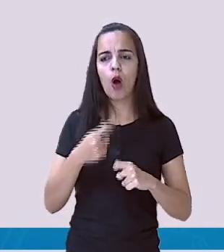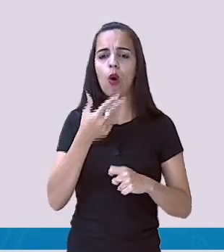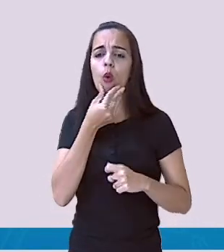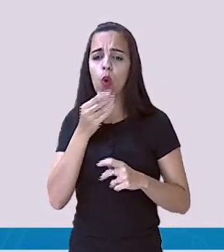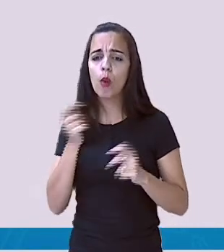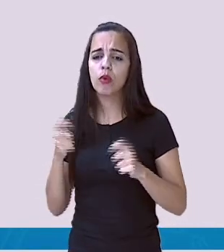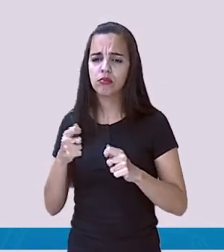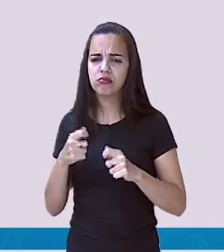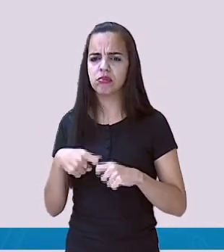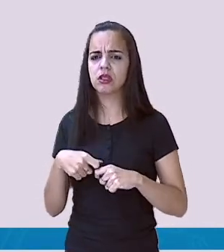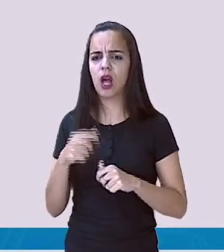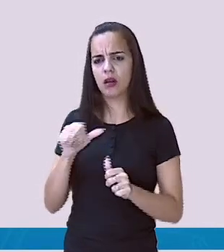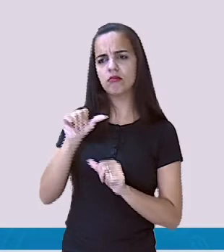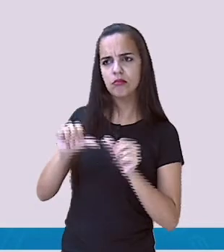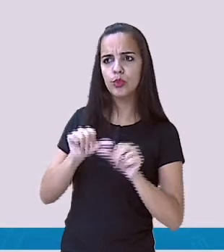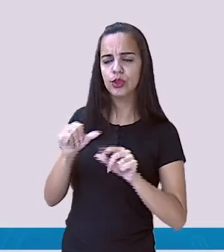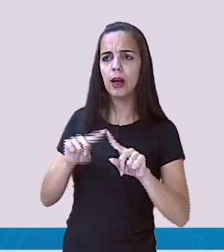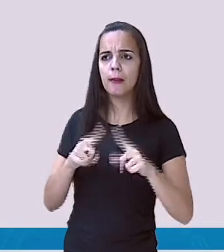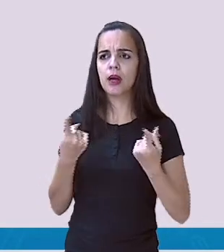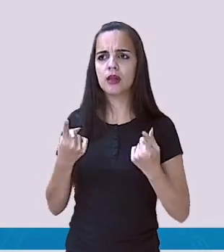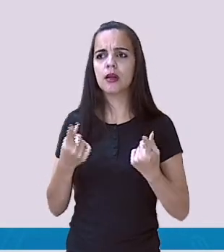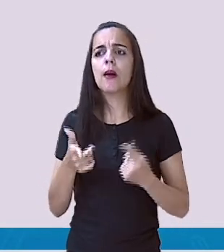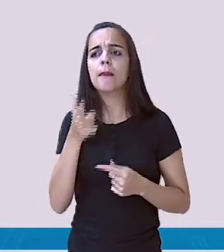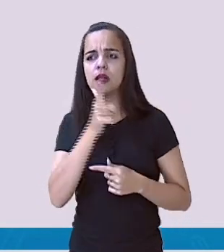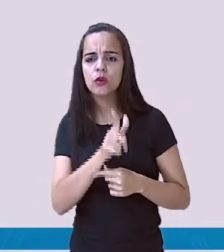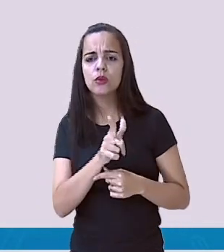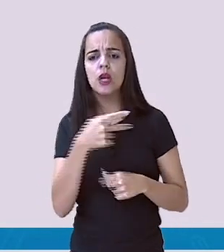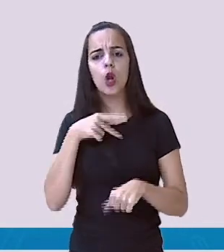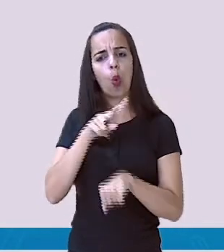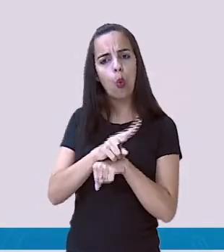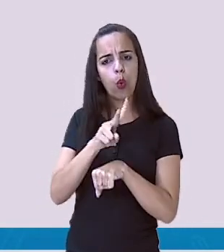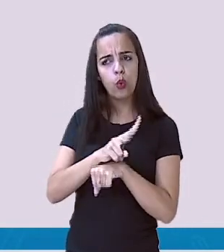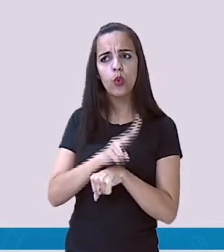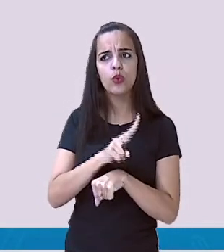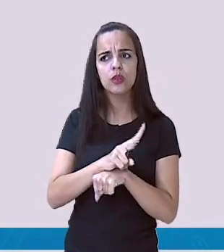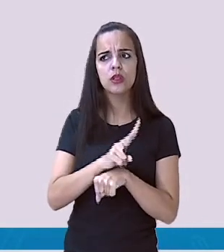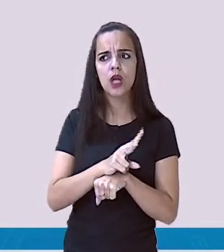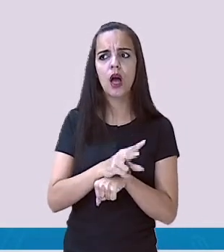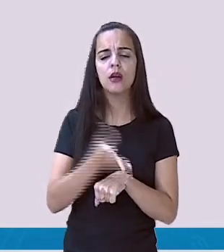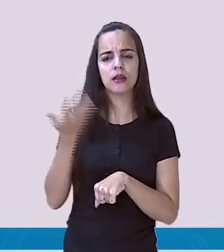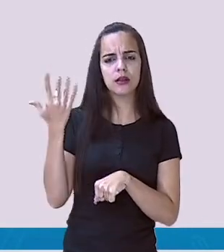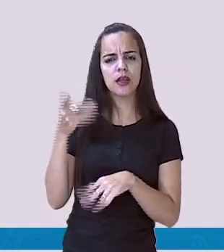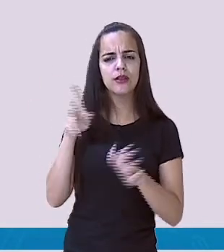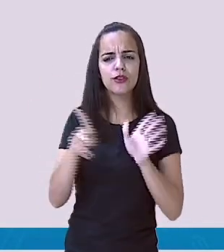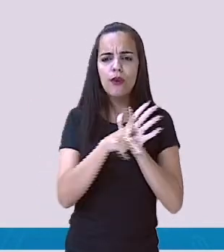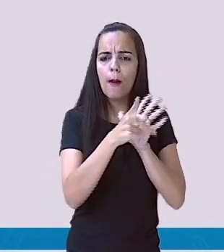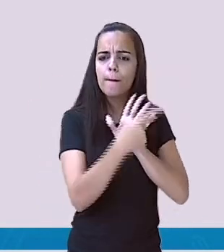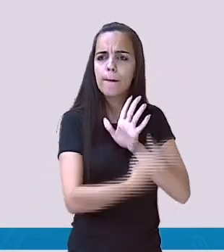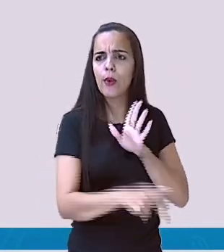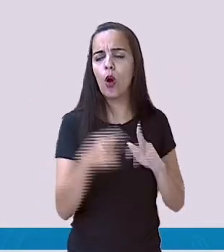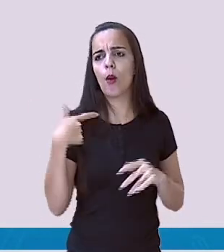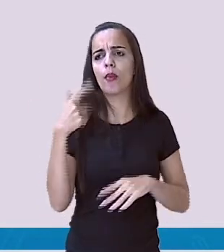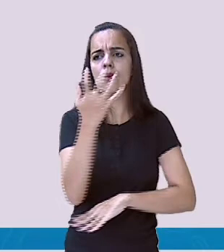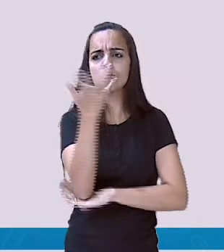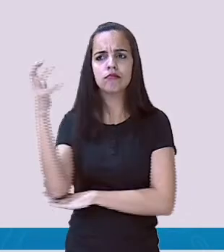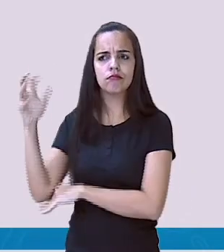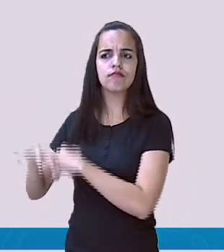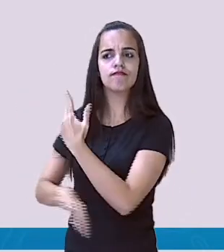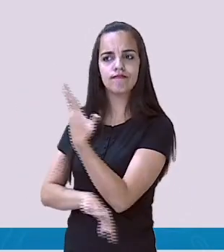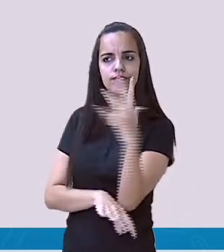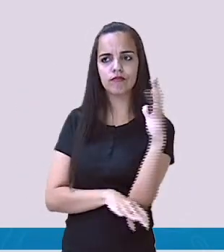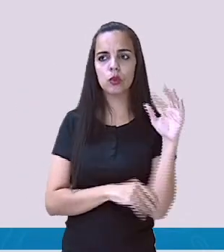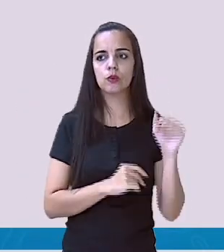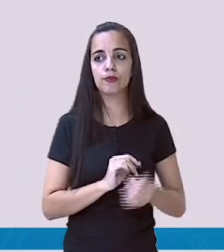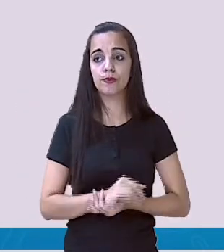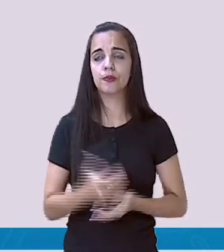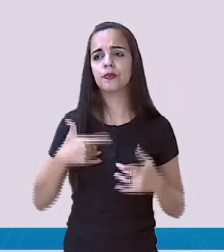consegue também cuidar daquilo que ele transformou, sem agredir a natureza. E lá também